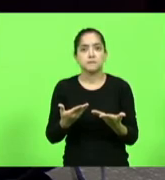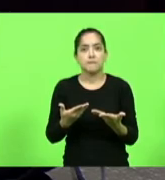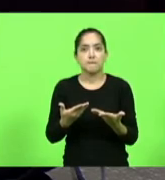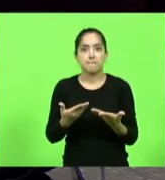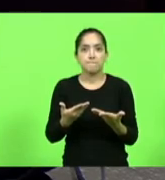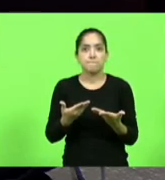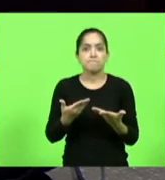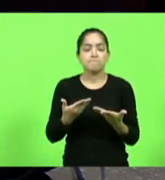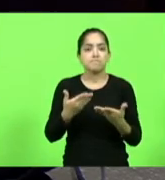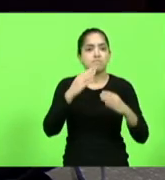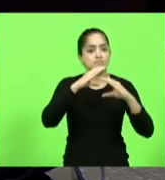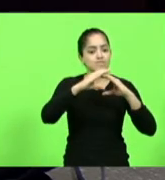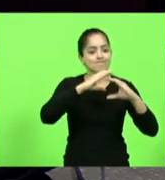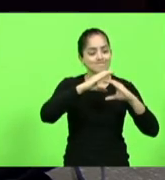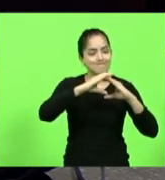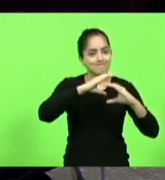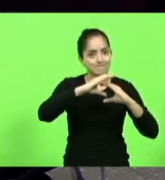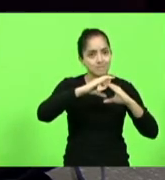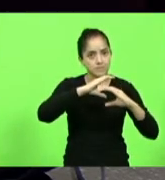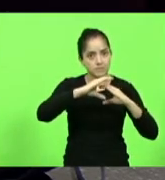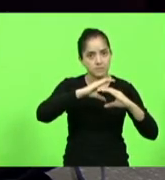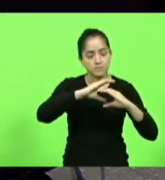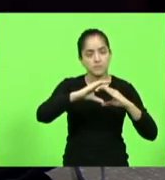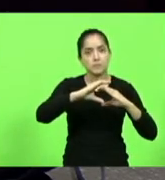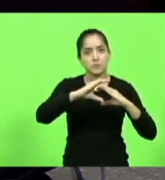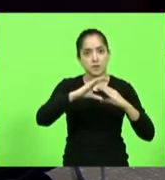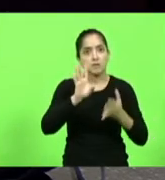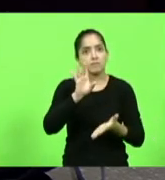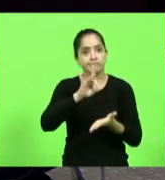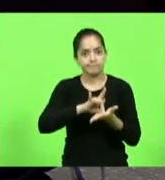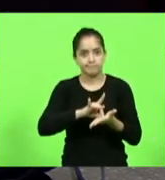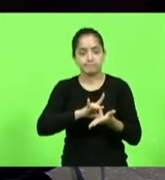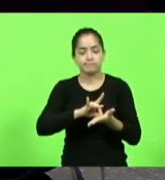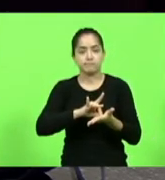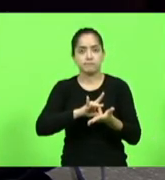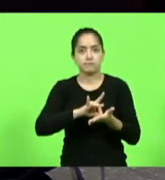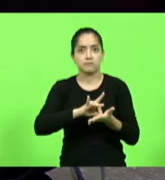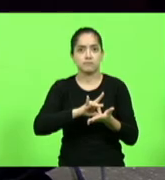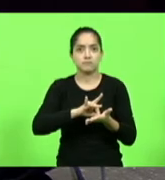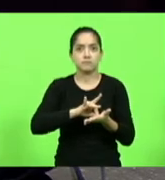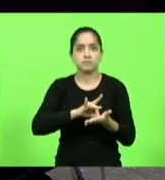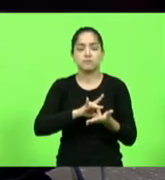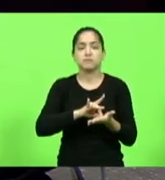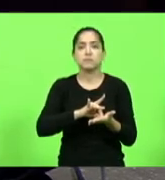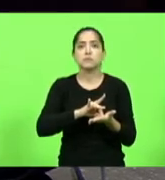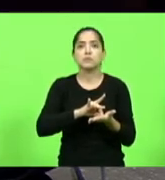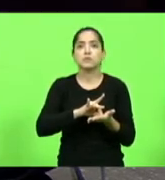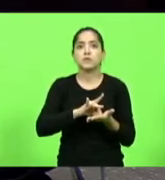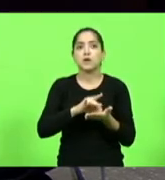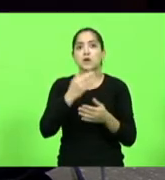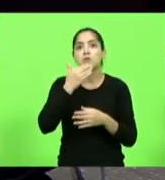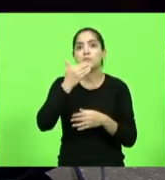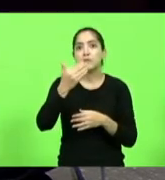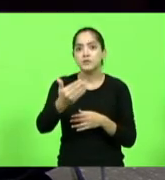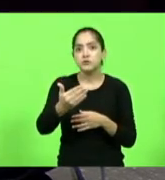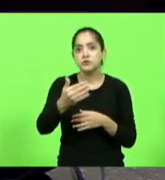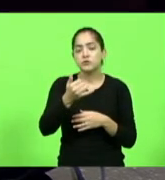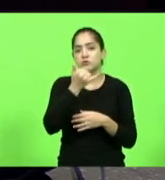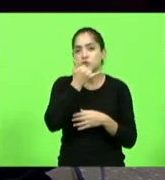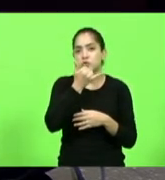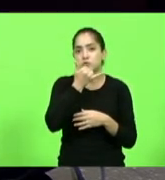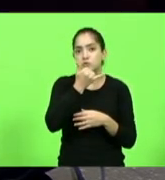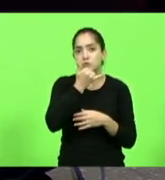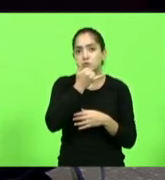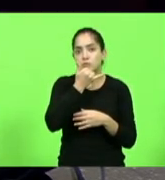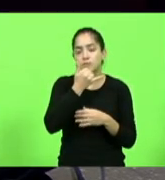uma comunicação oficial um pedido de desculpas